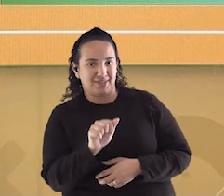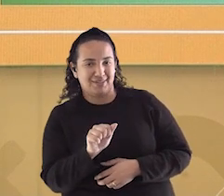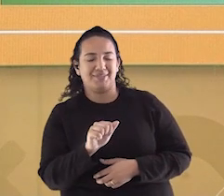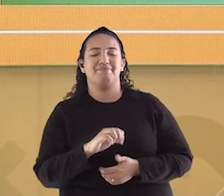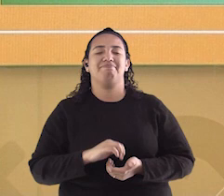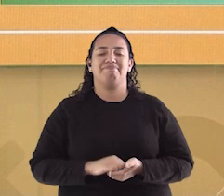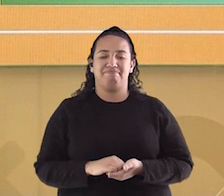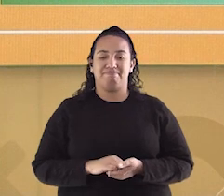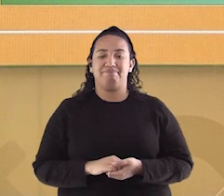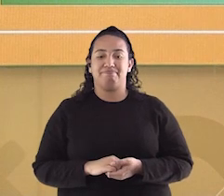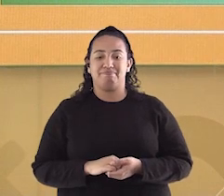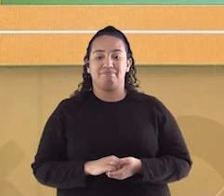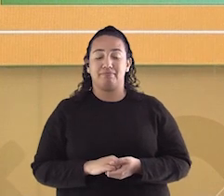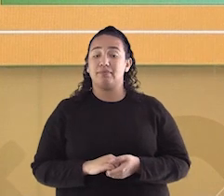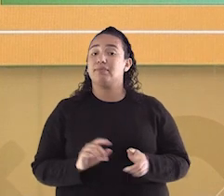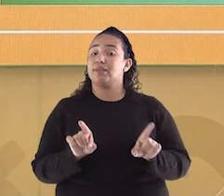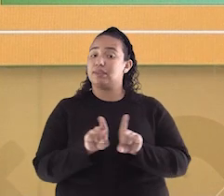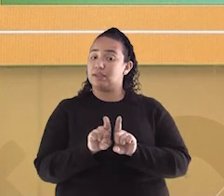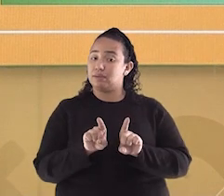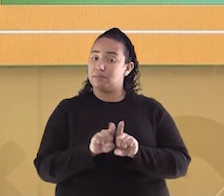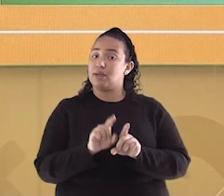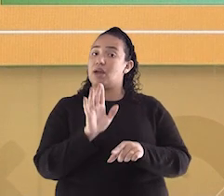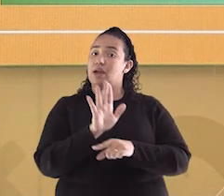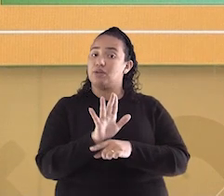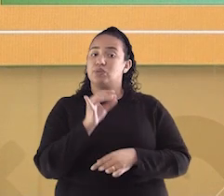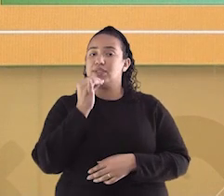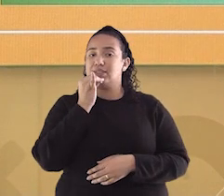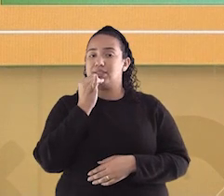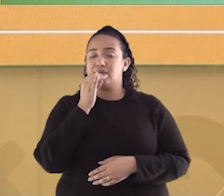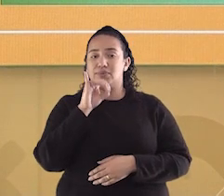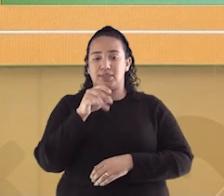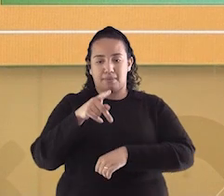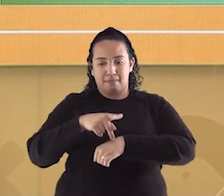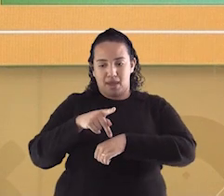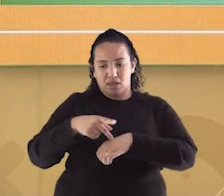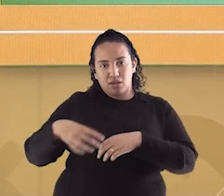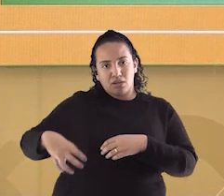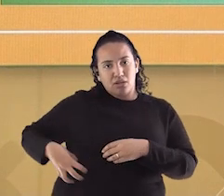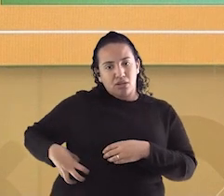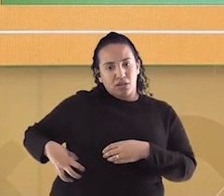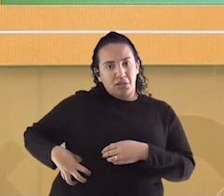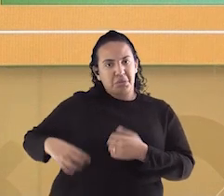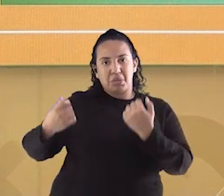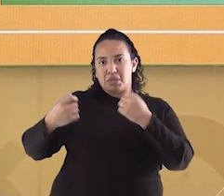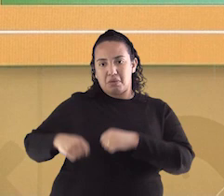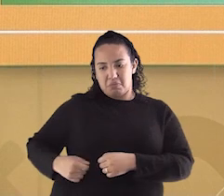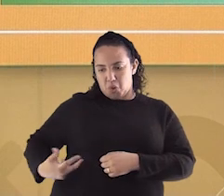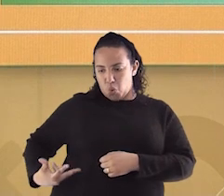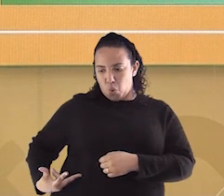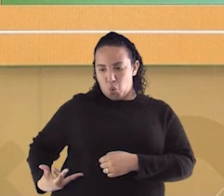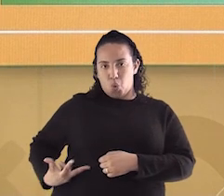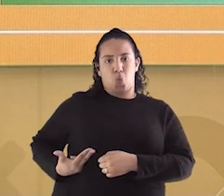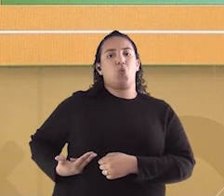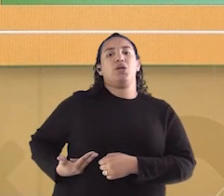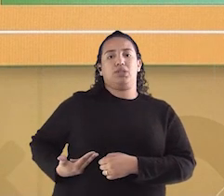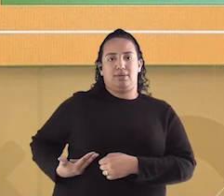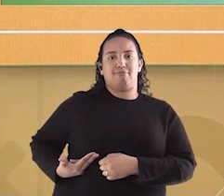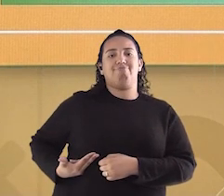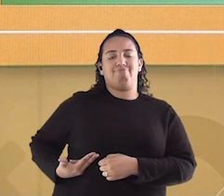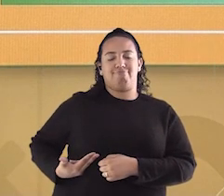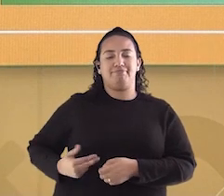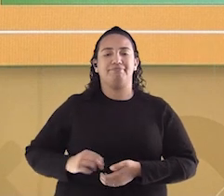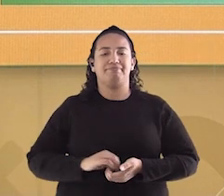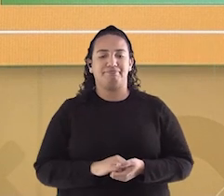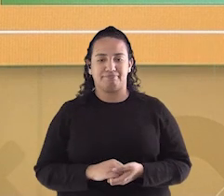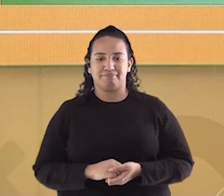hipermetropia. Também é usada para eliminação de cálculos renais, sem que haja um corte sobre